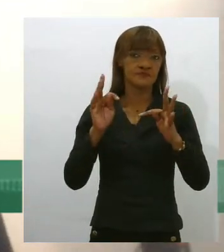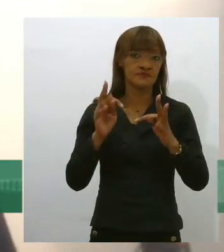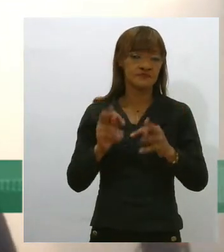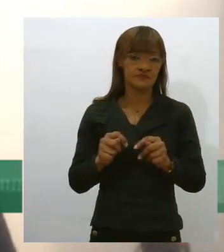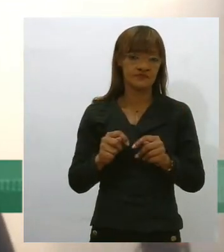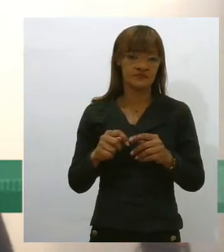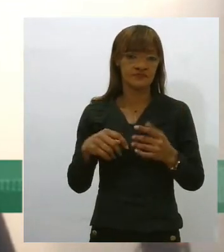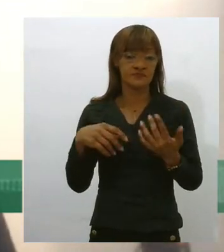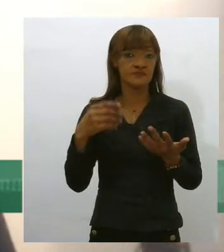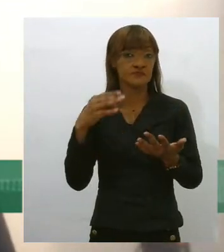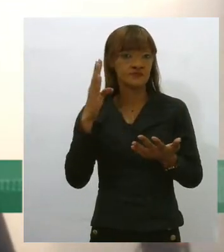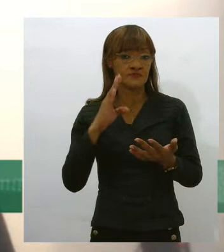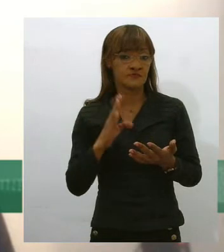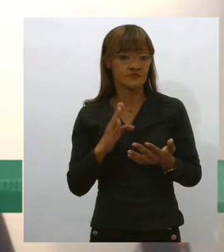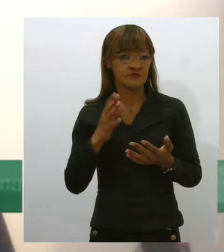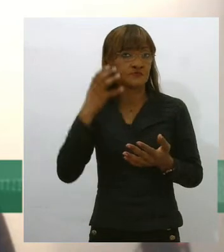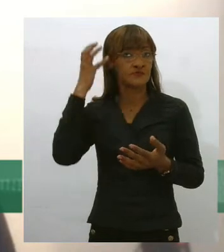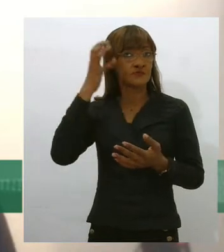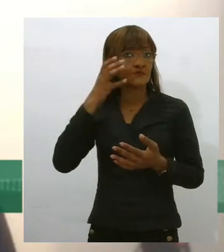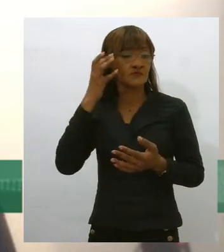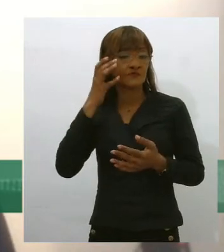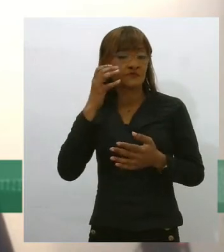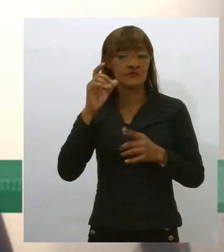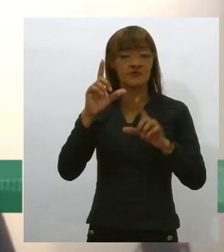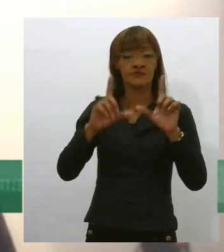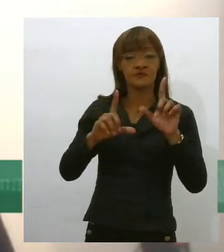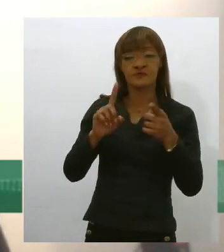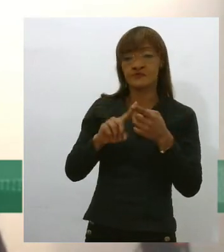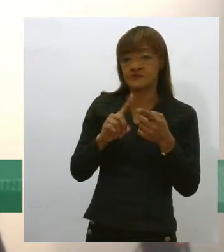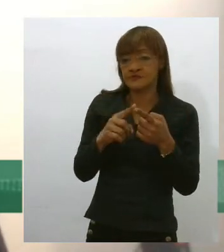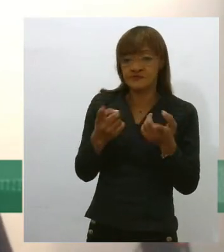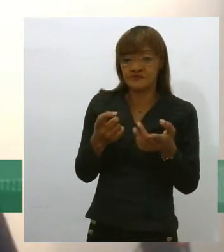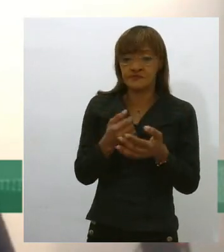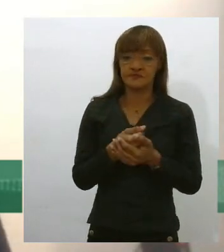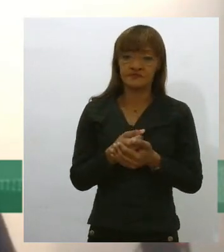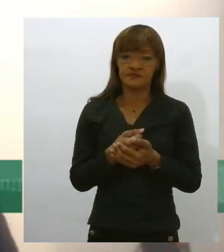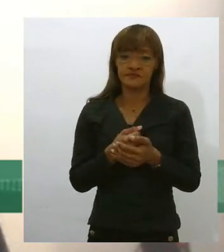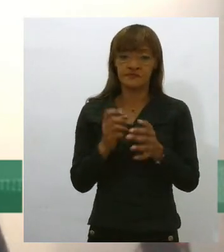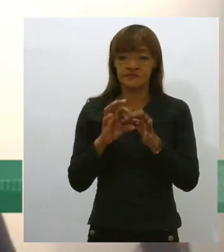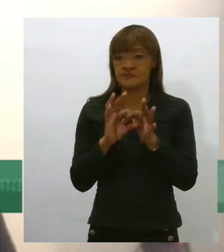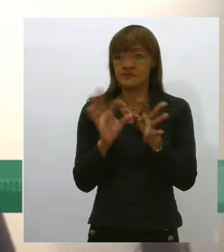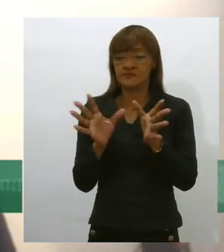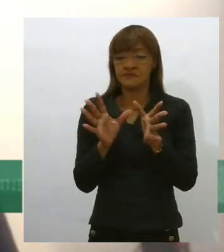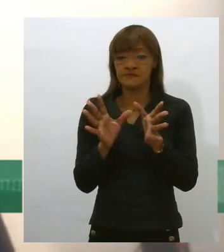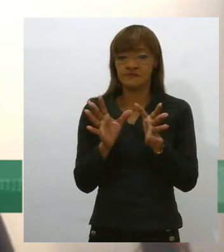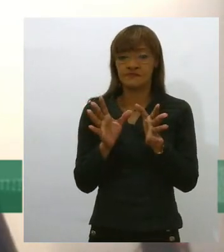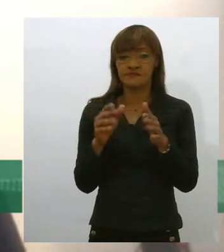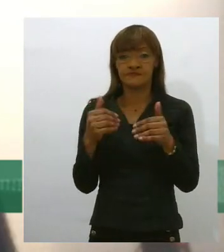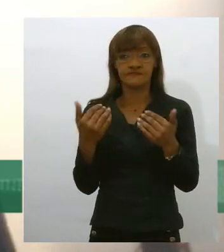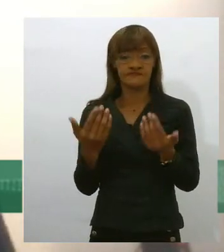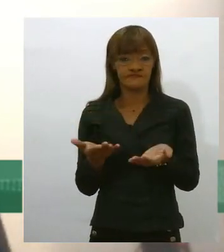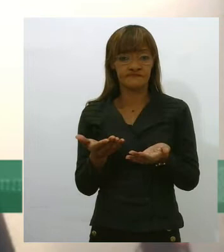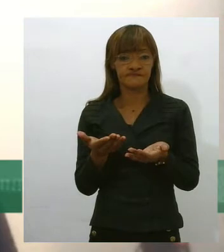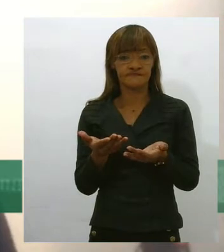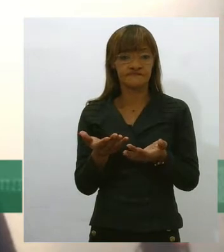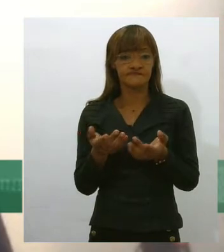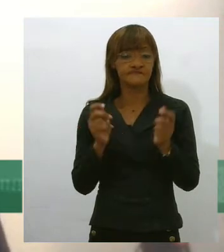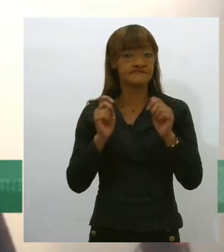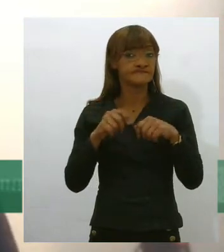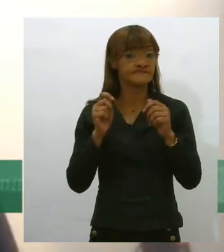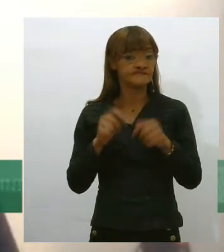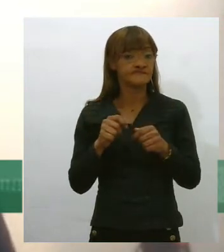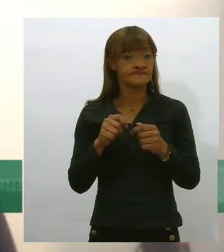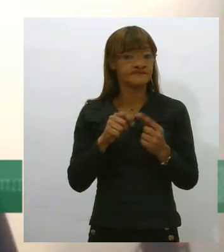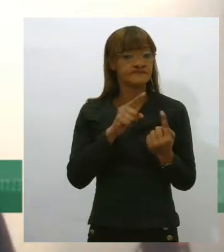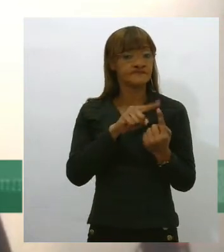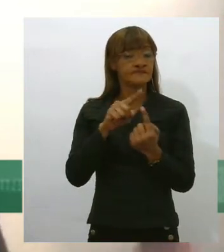e ao raiva tão é você pode ter dentro da televisão aberta esse tipo de programação